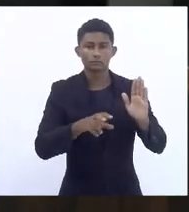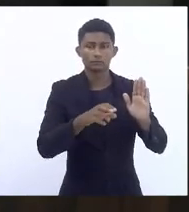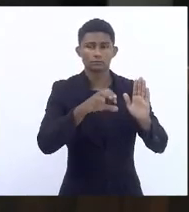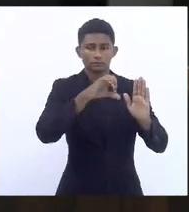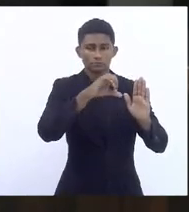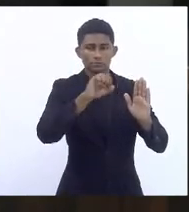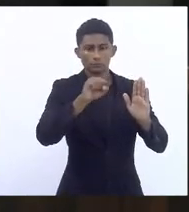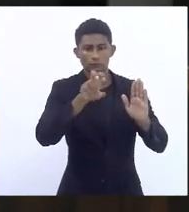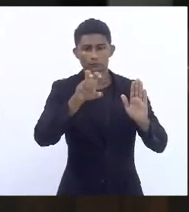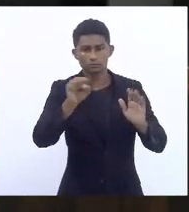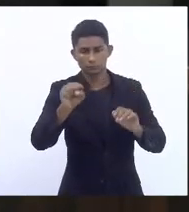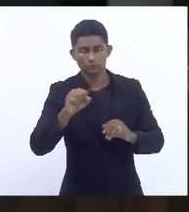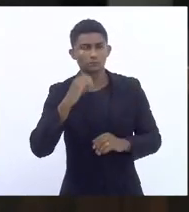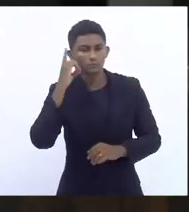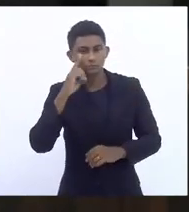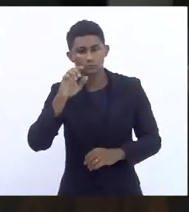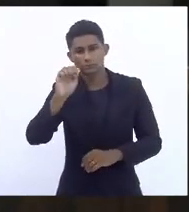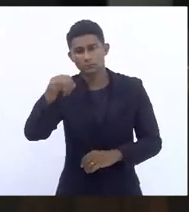deputado Anderson Moraes.